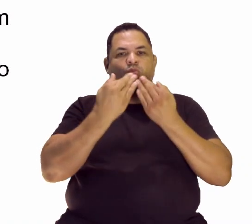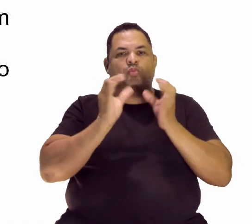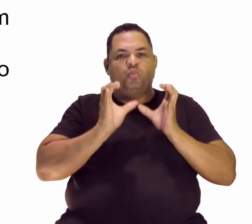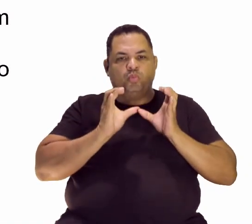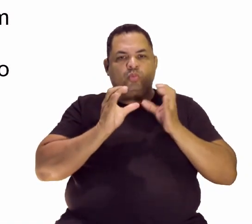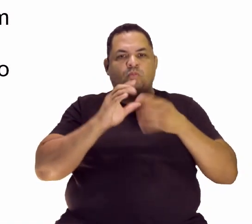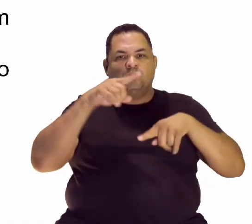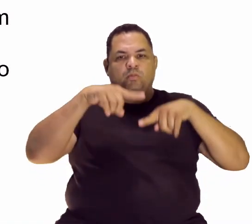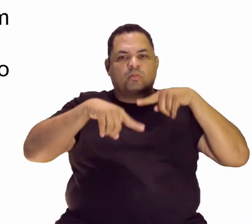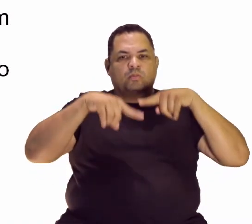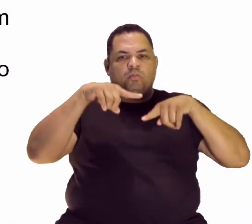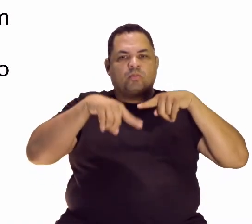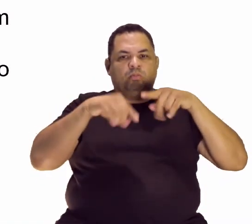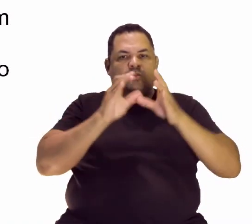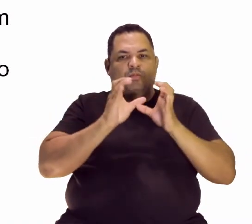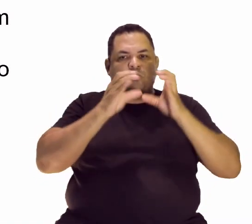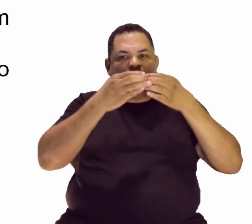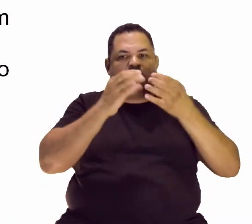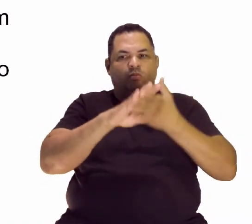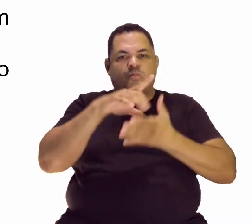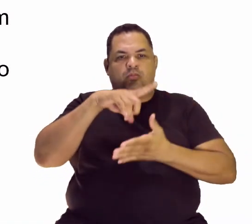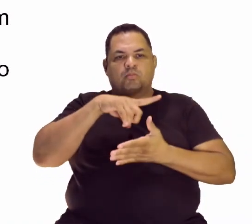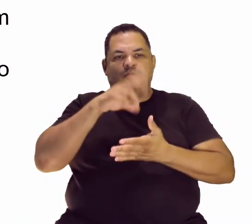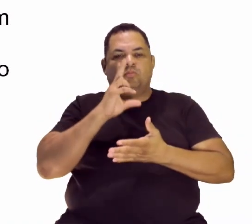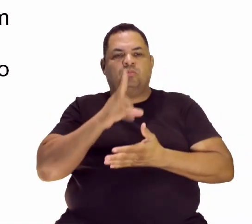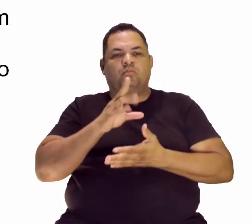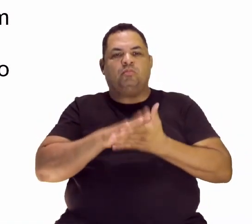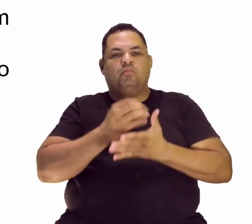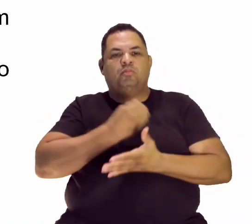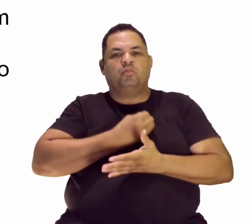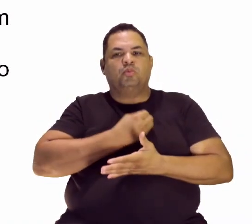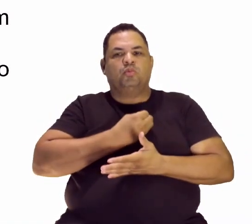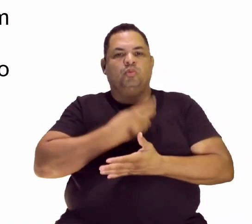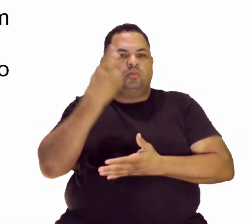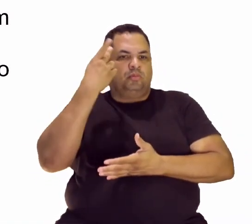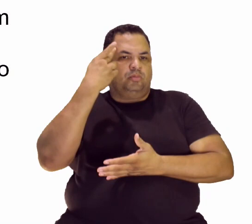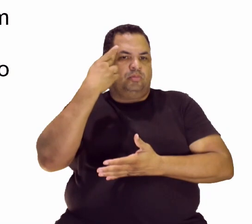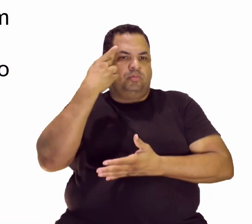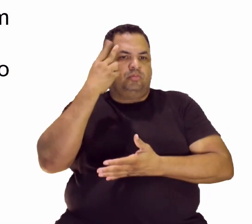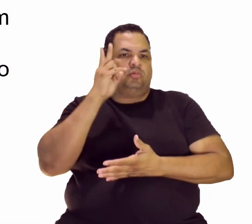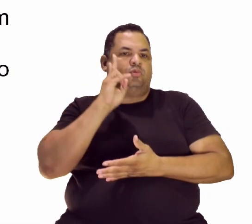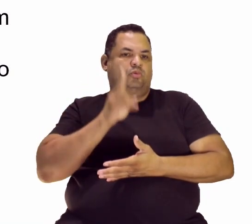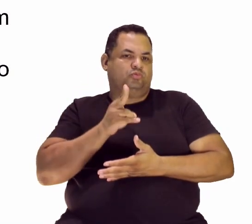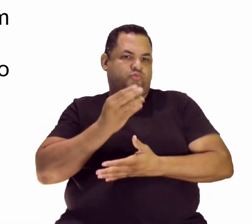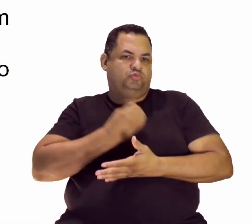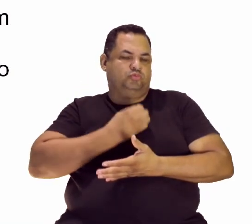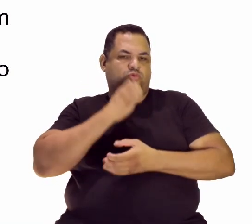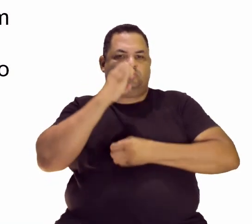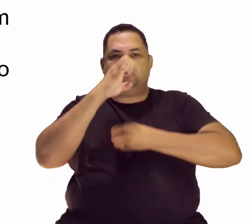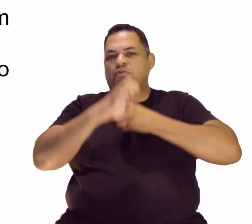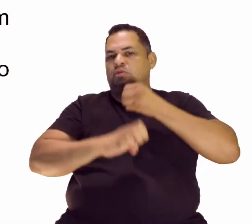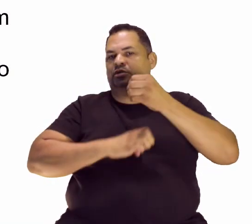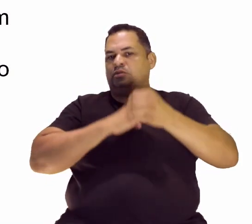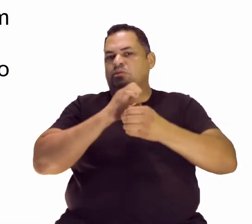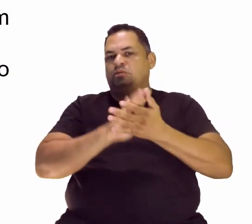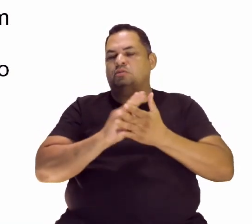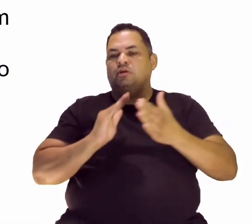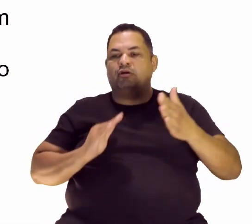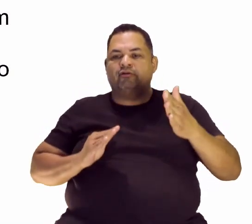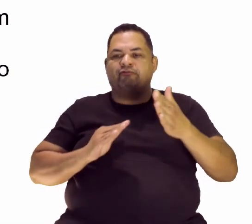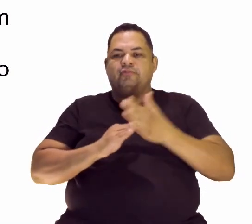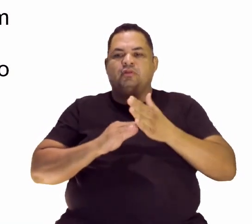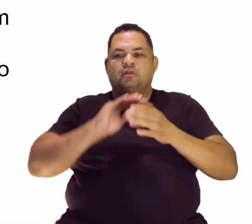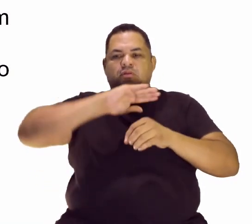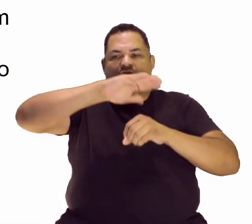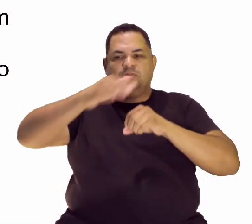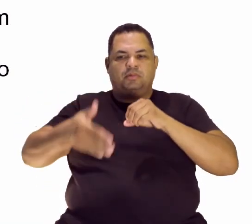família, os elementos químicos apresentam geralmente o mesmo número de elétrons na última